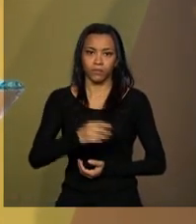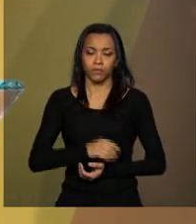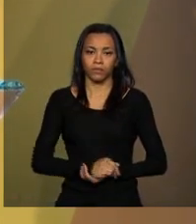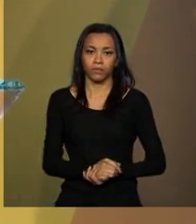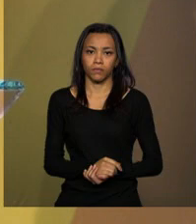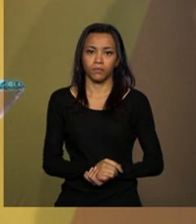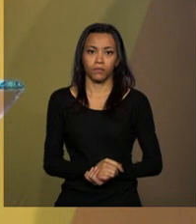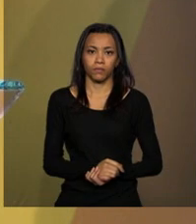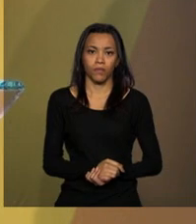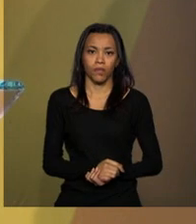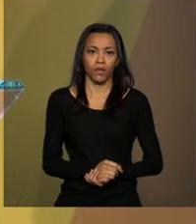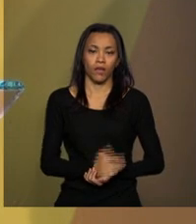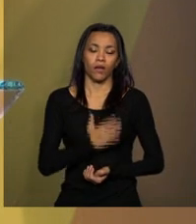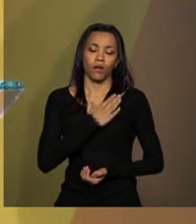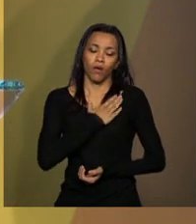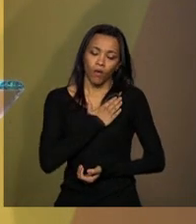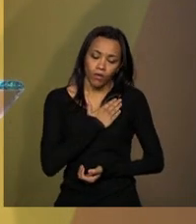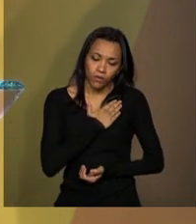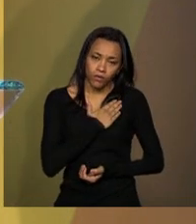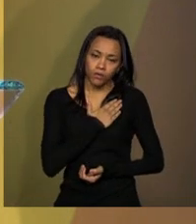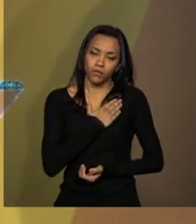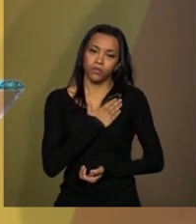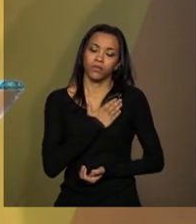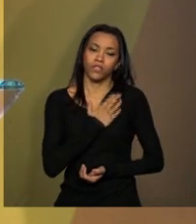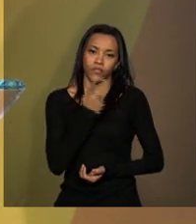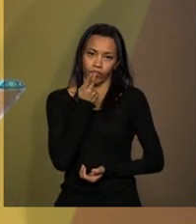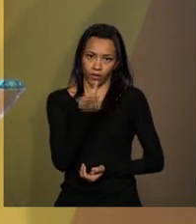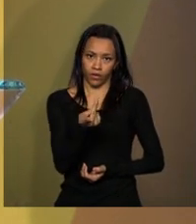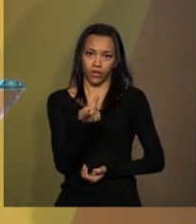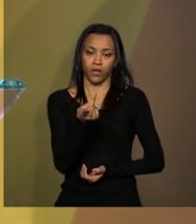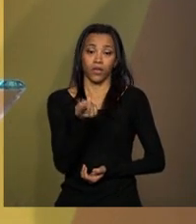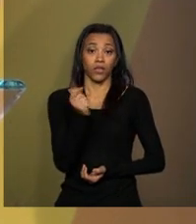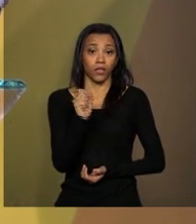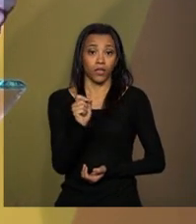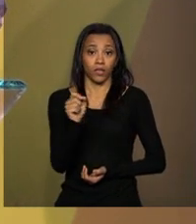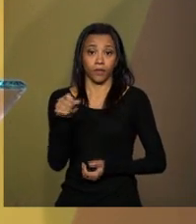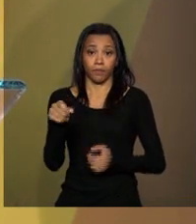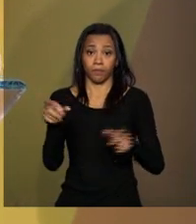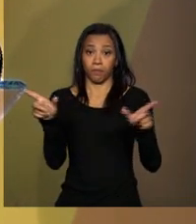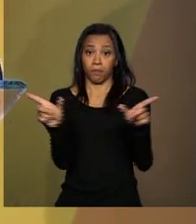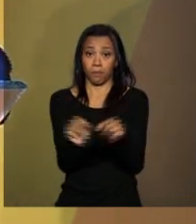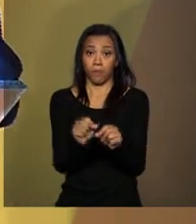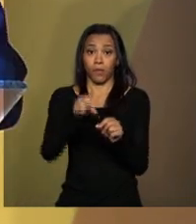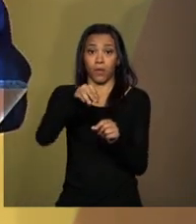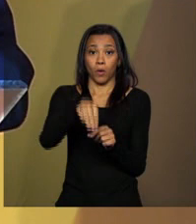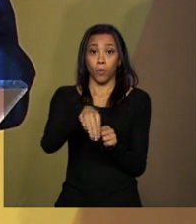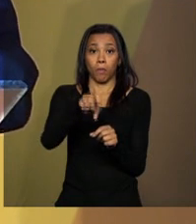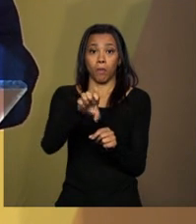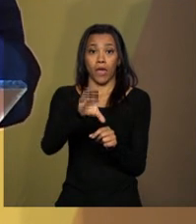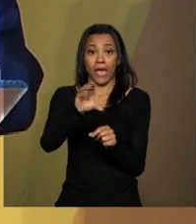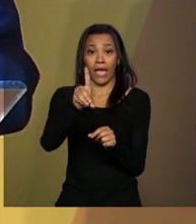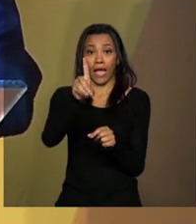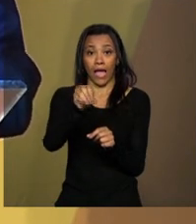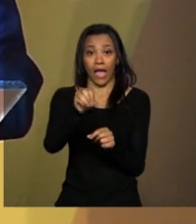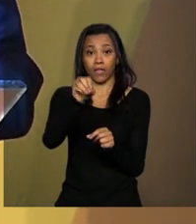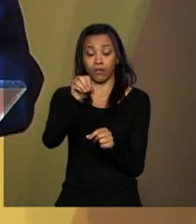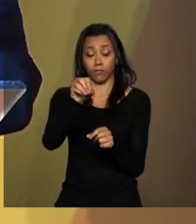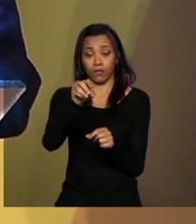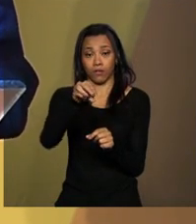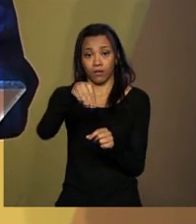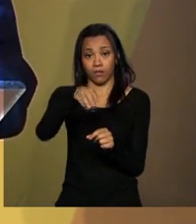lugar gostaria de destacar que o mercado de título de dívidas Eu me